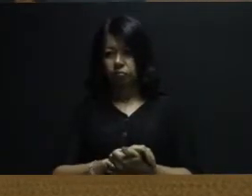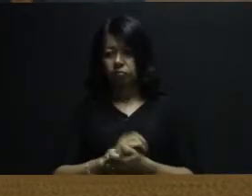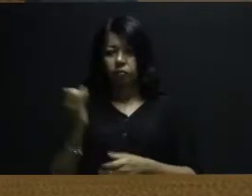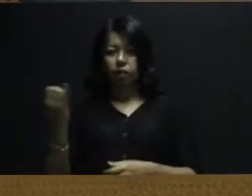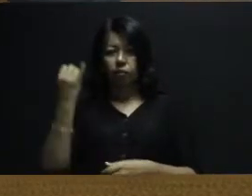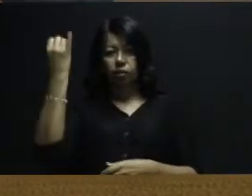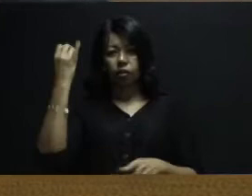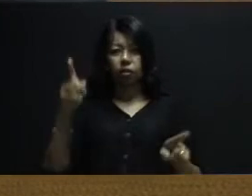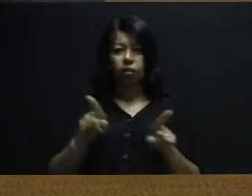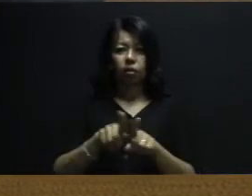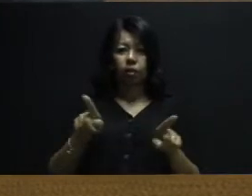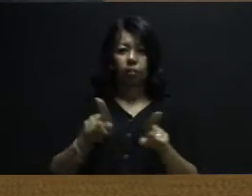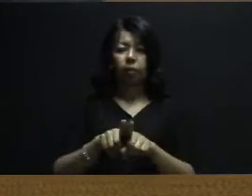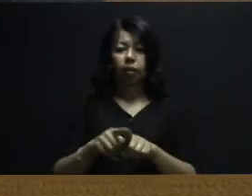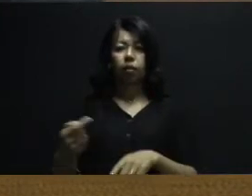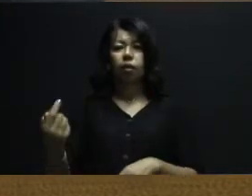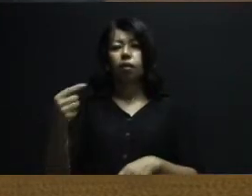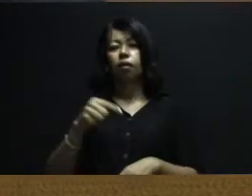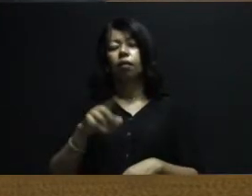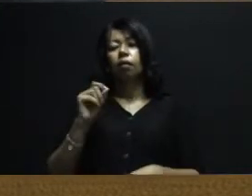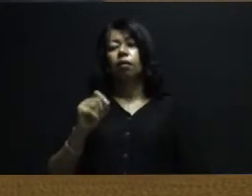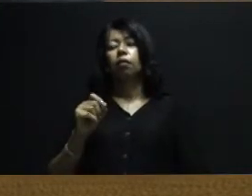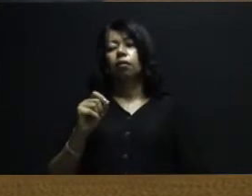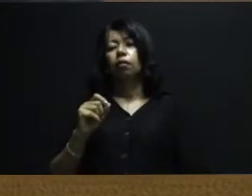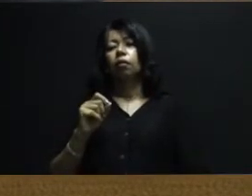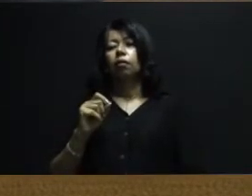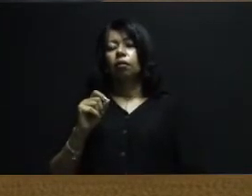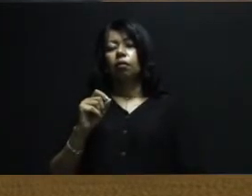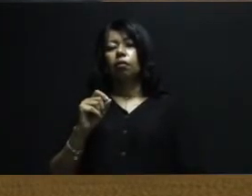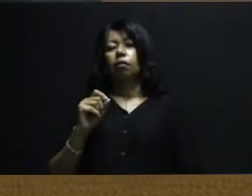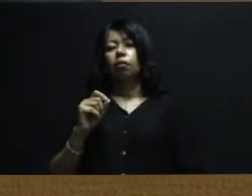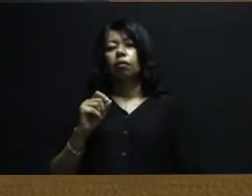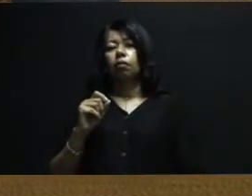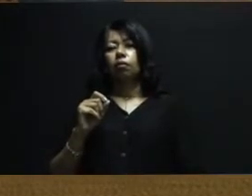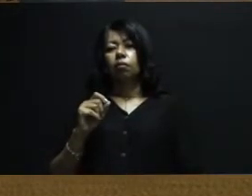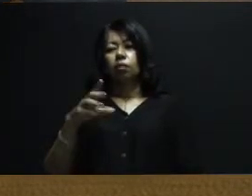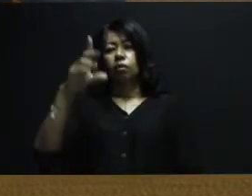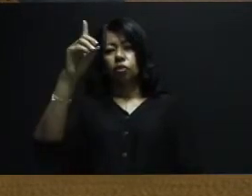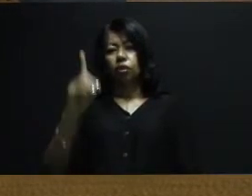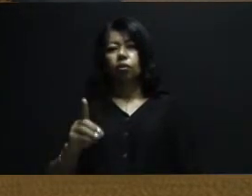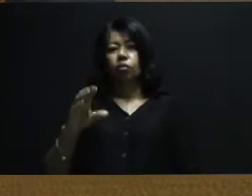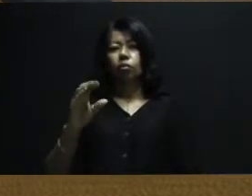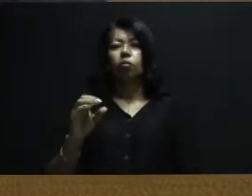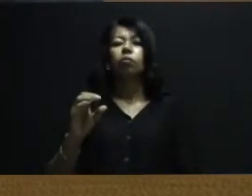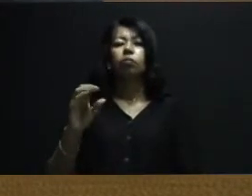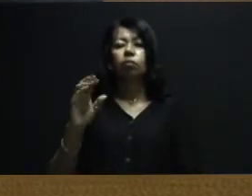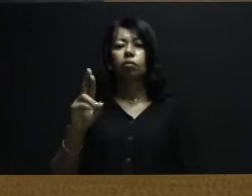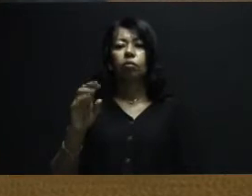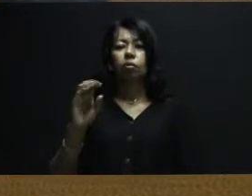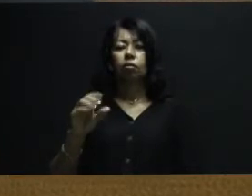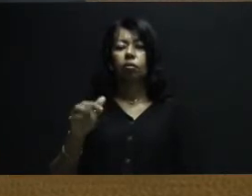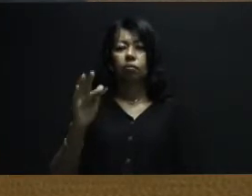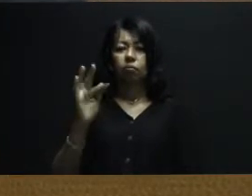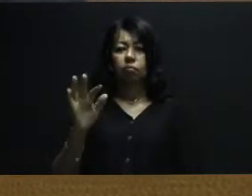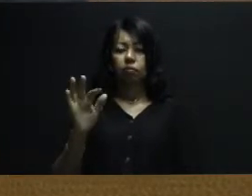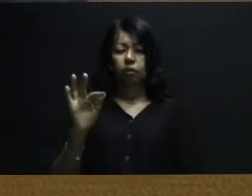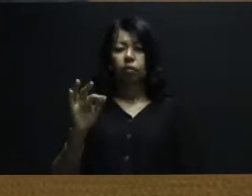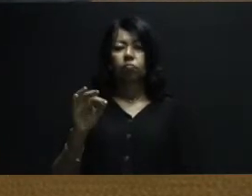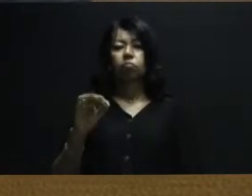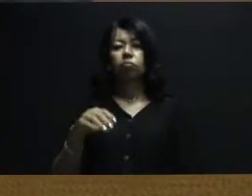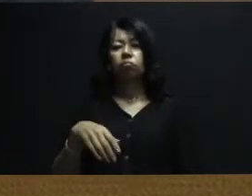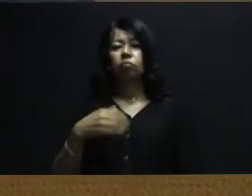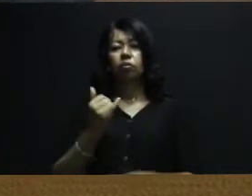Importante para mim também estar aqui, além de diretor do CREF, eu sou coordenador de um curso de educação física em